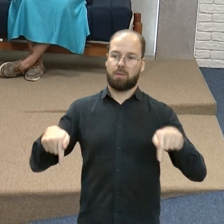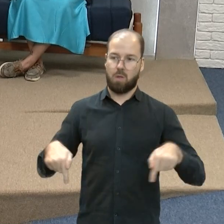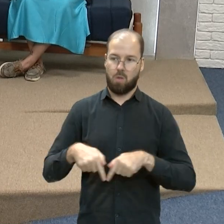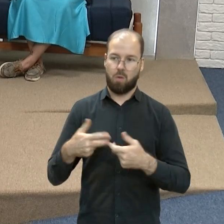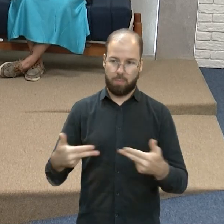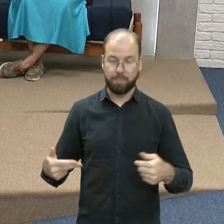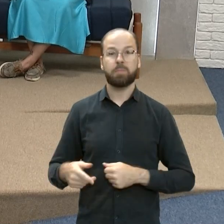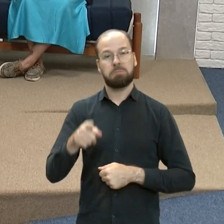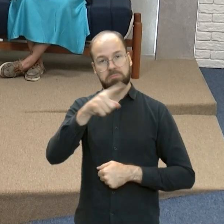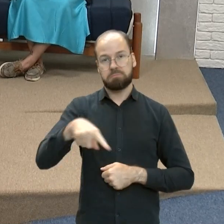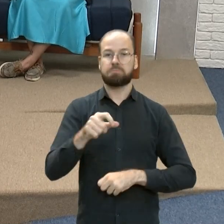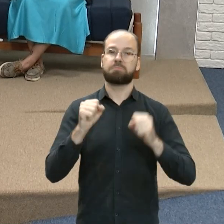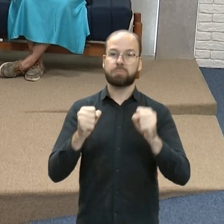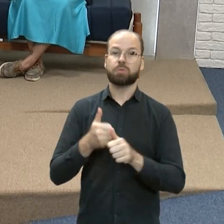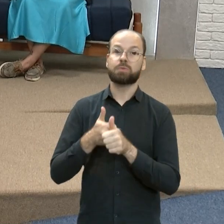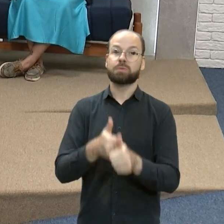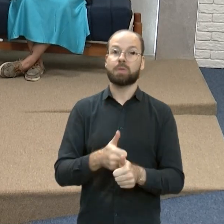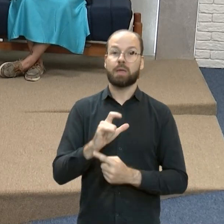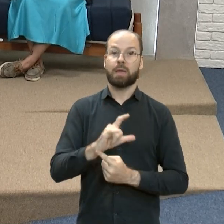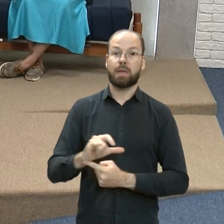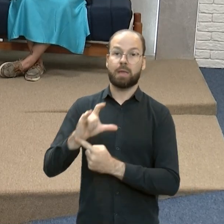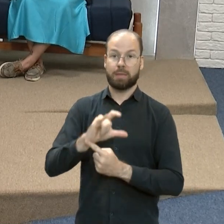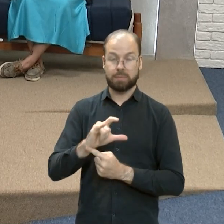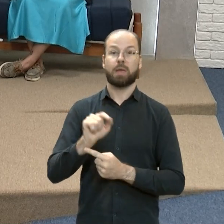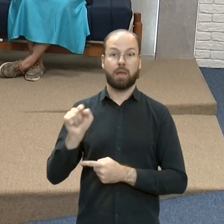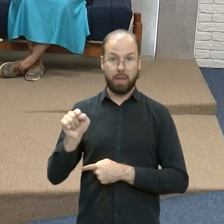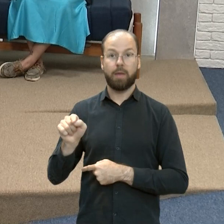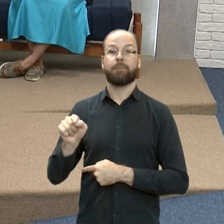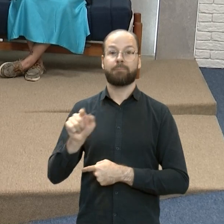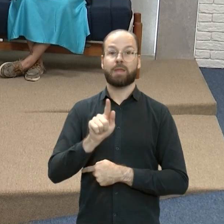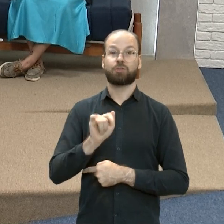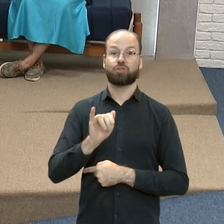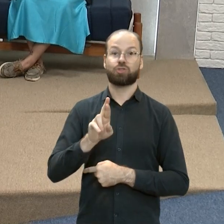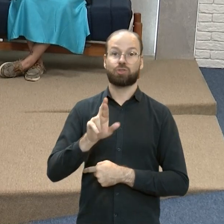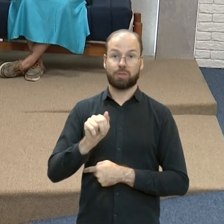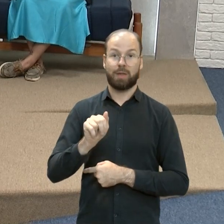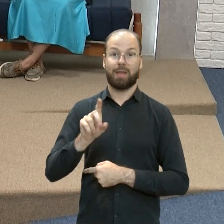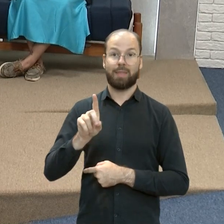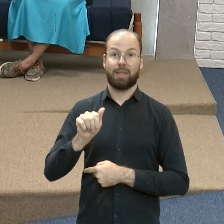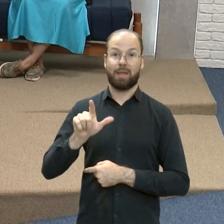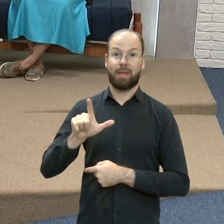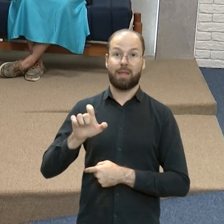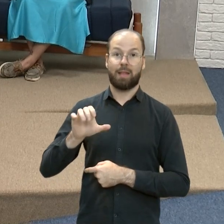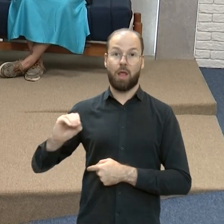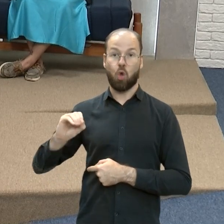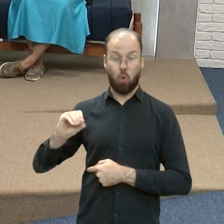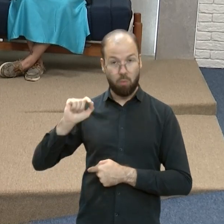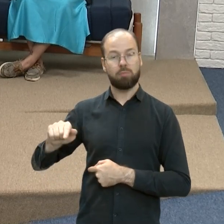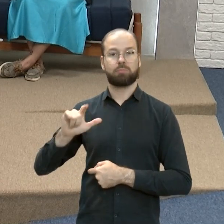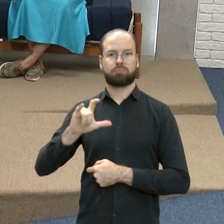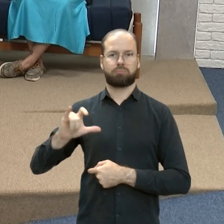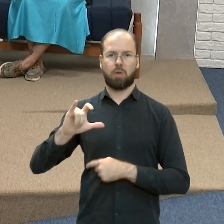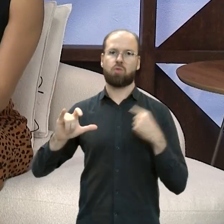podem seguir o Instagram da Gira Leodegária, no Gira da Léo. E lá a gente sempre